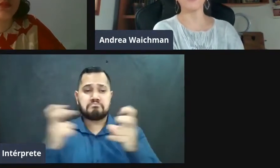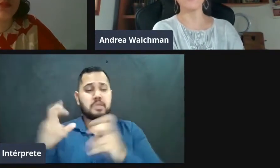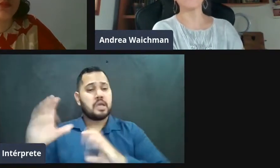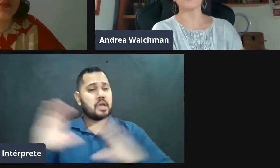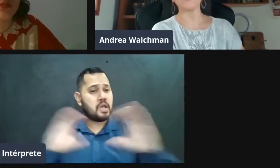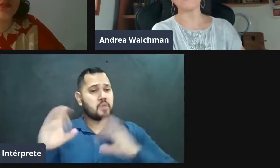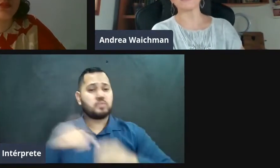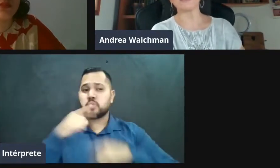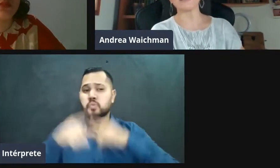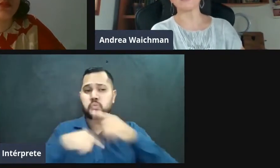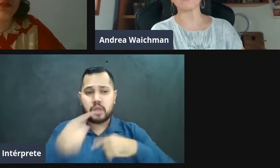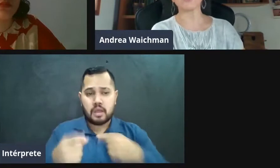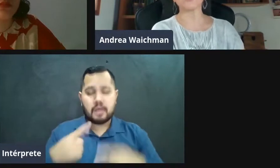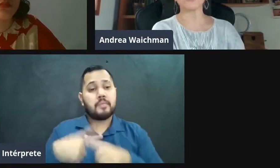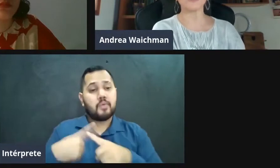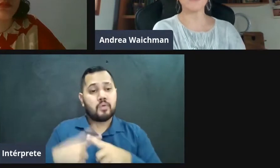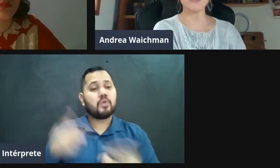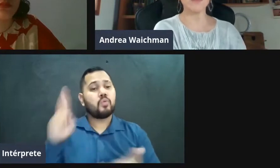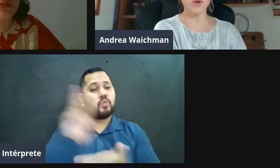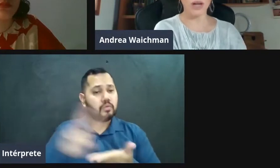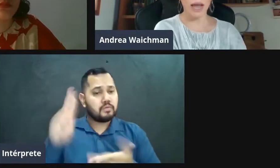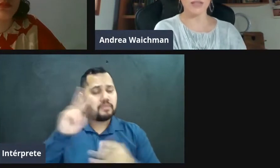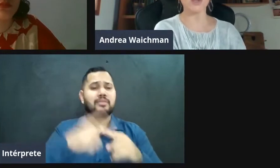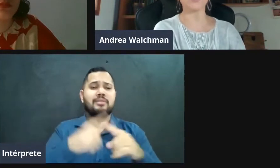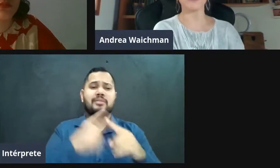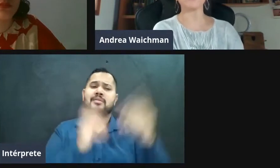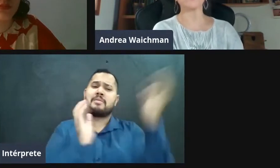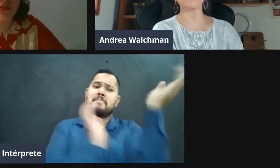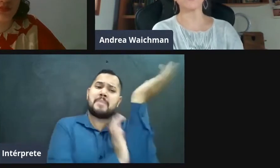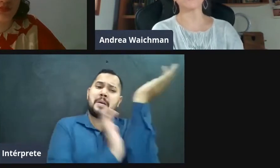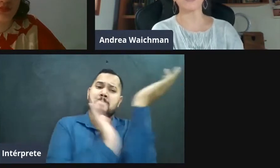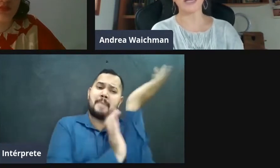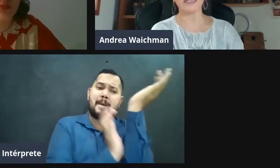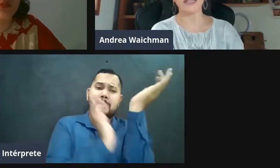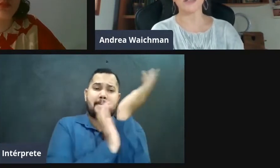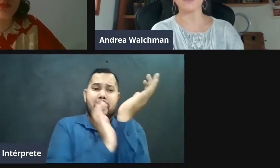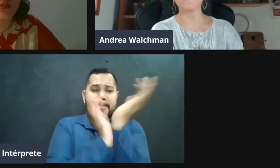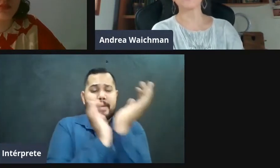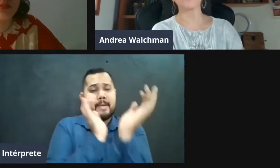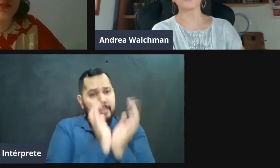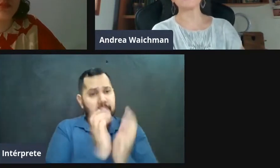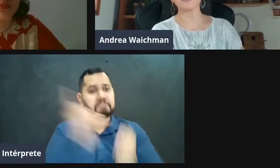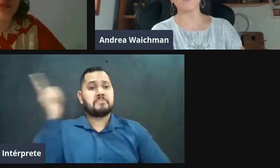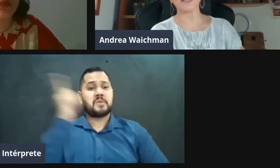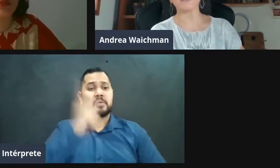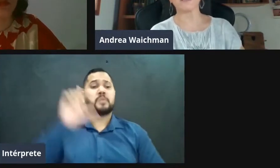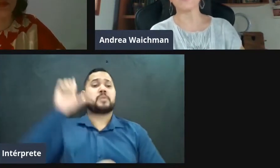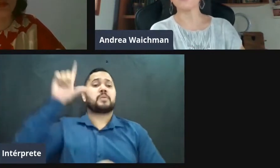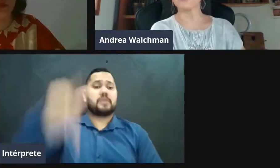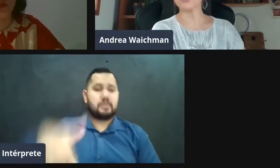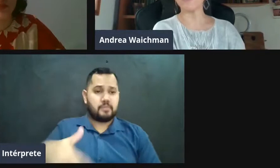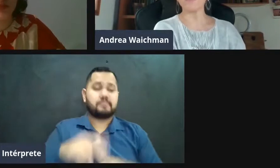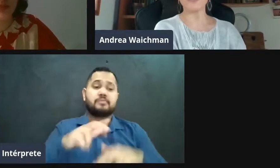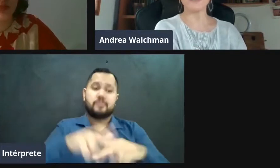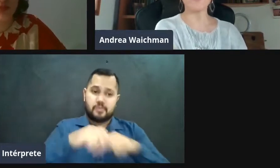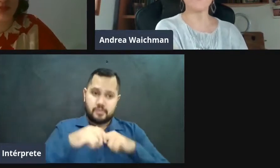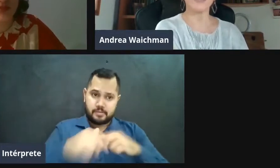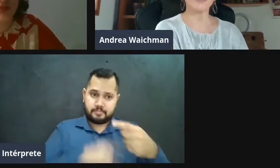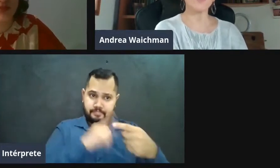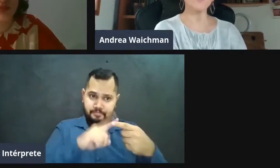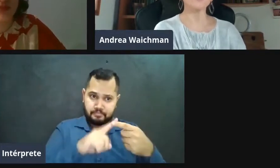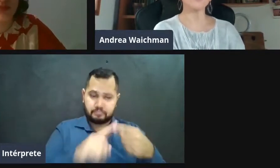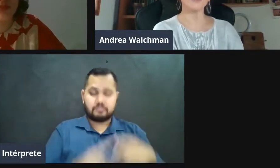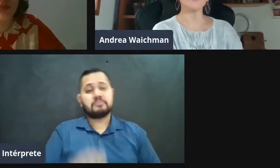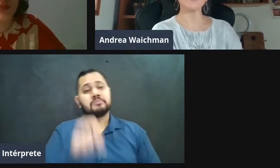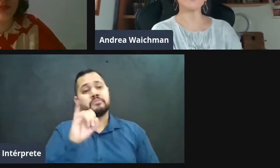vêm de fora, porque a universidade tem processos extremamente burocráticos para que isso se torne uma realidade. Então, essa é uma questão. Se a gente vai, por exemplo,